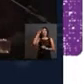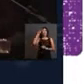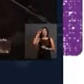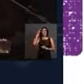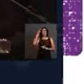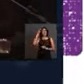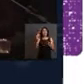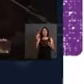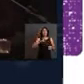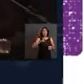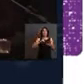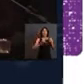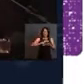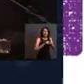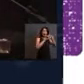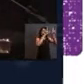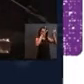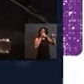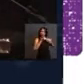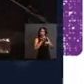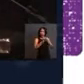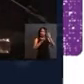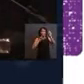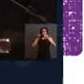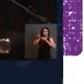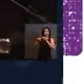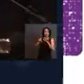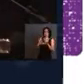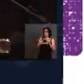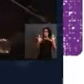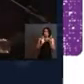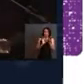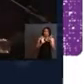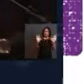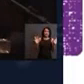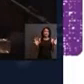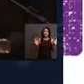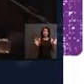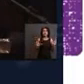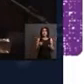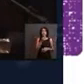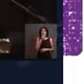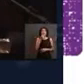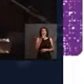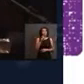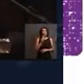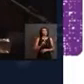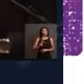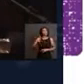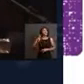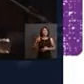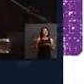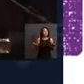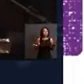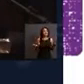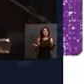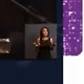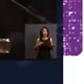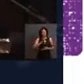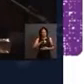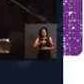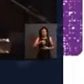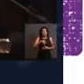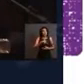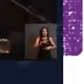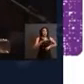que ofereçam a ele opções de trabalho, e fazer o bom uso disso, bom aproveitamento